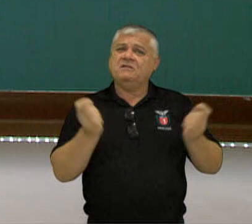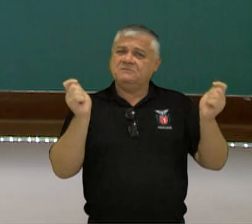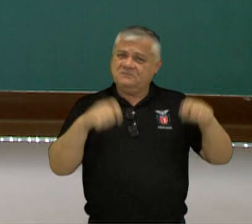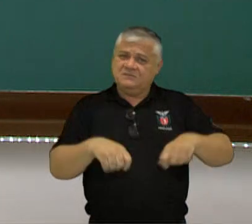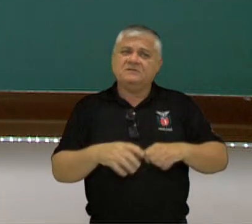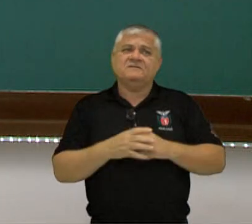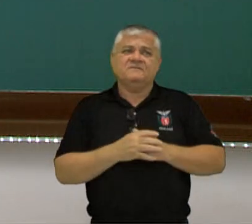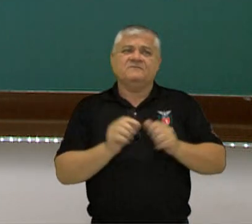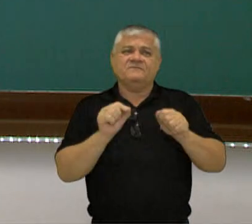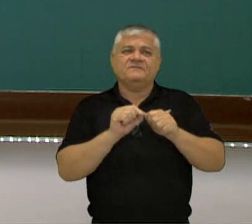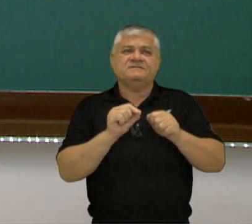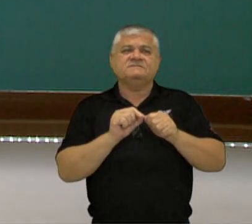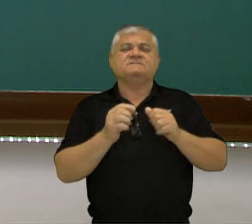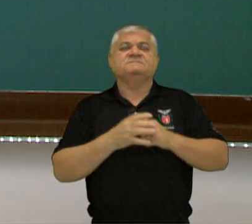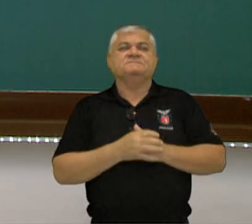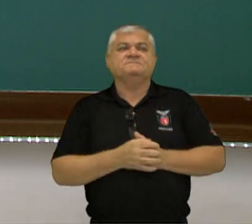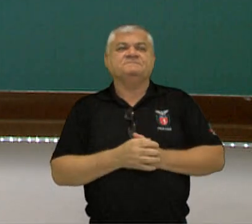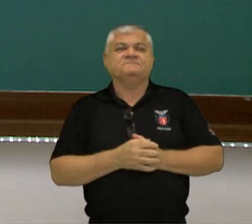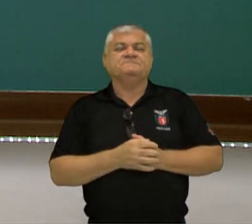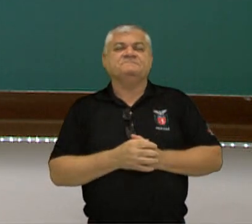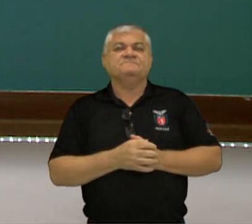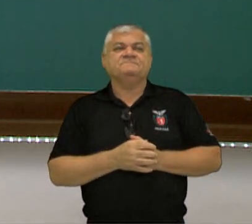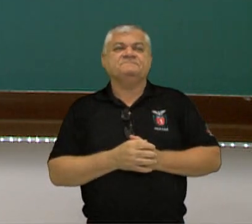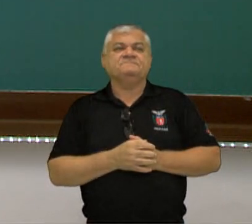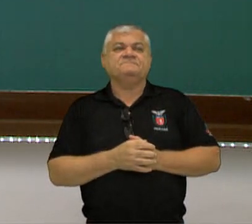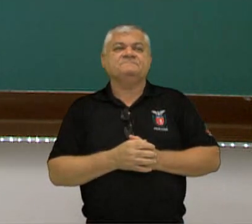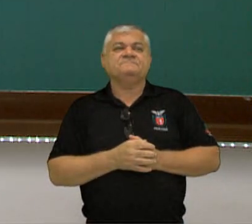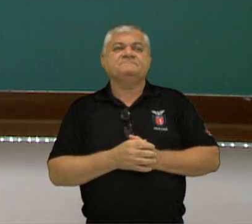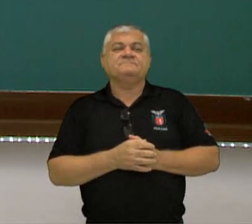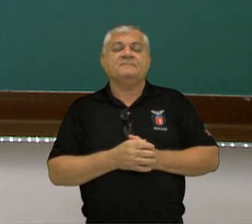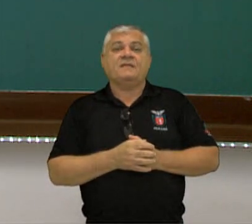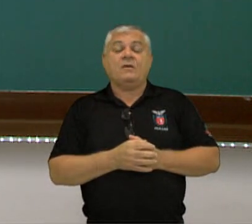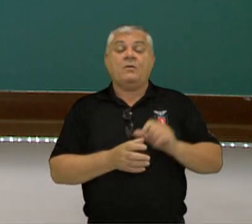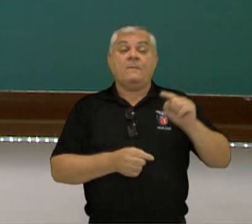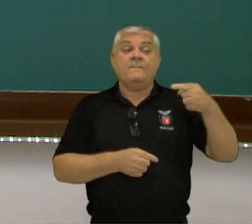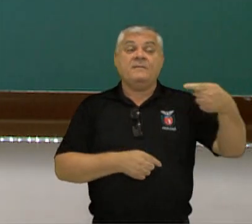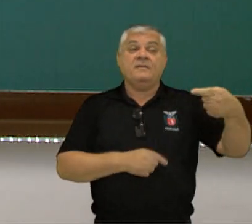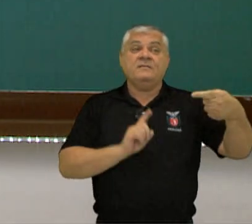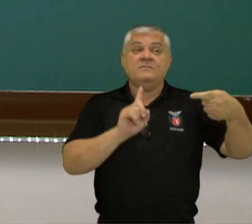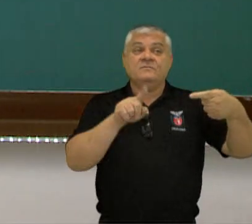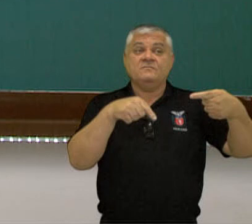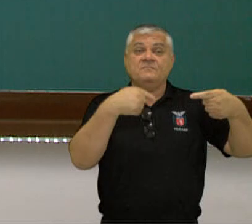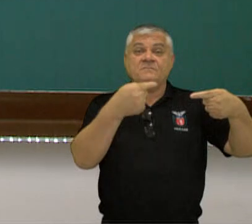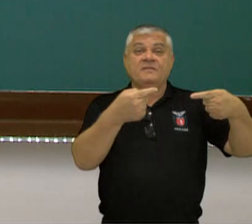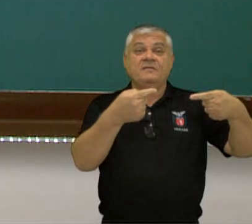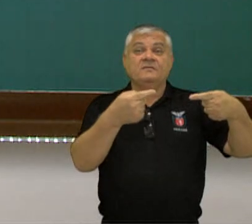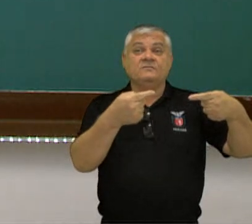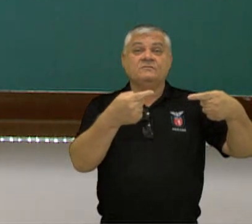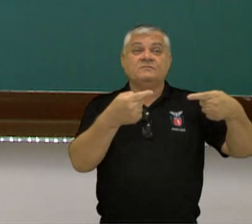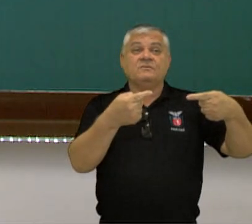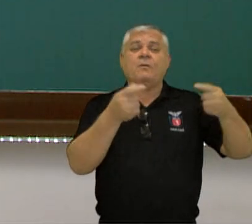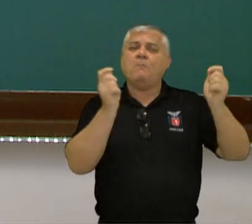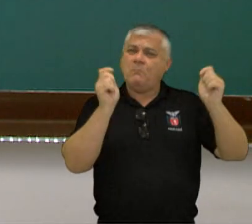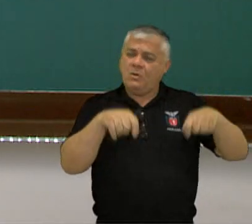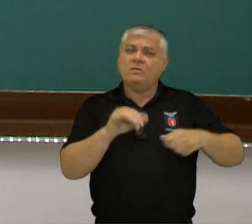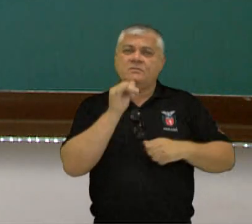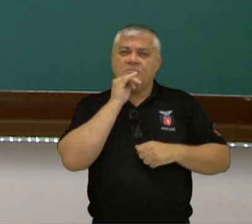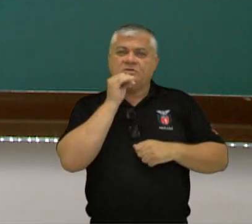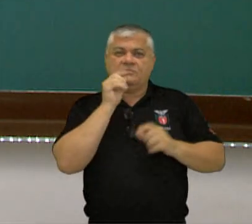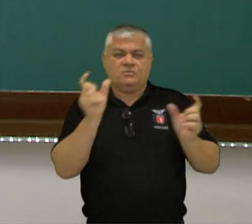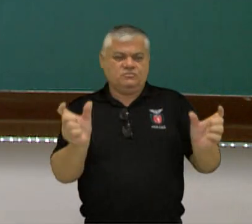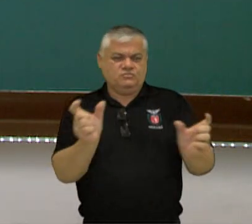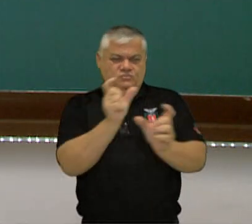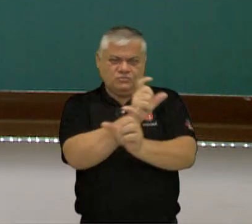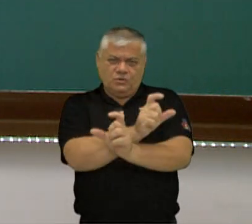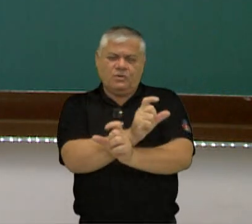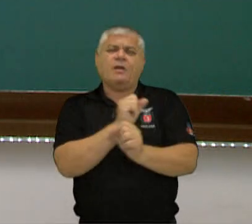e partido para essa linha de resolução que não tinha problema. Na hora de resolver aqui, então, a gente pode trocar